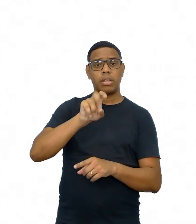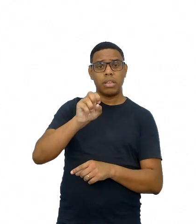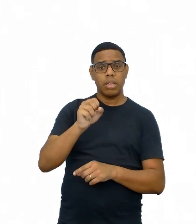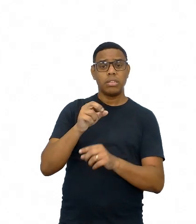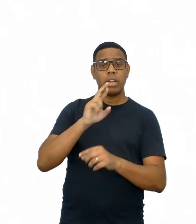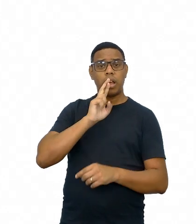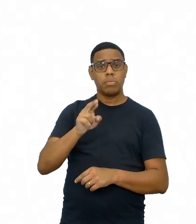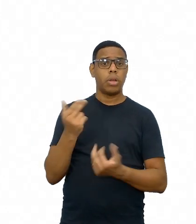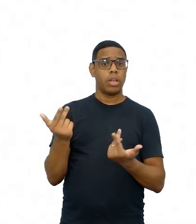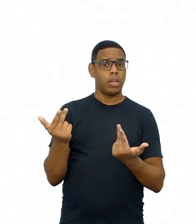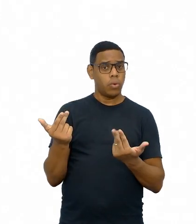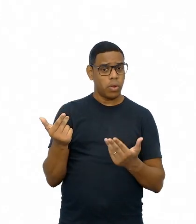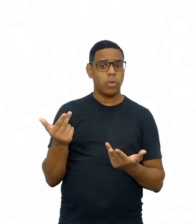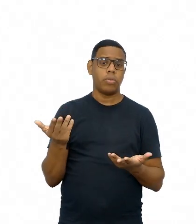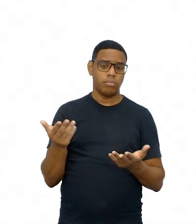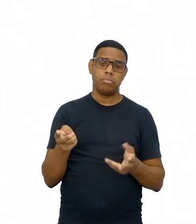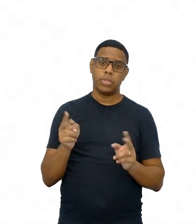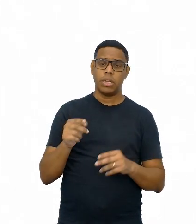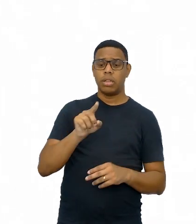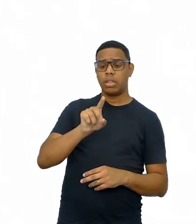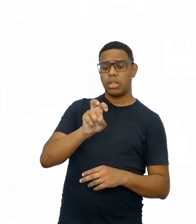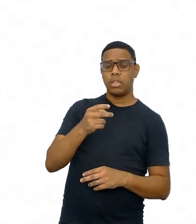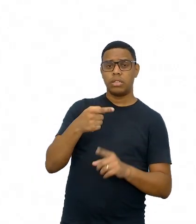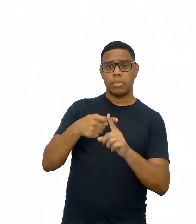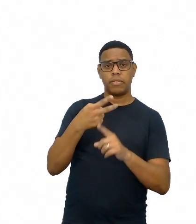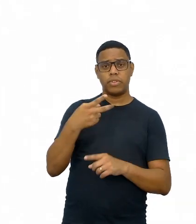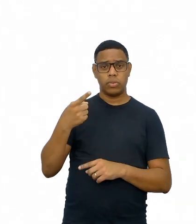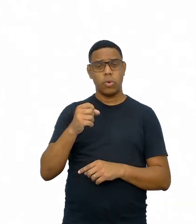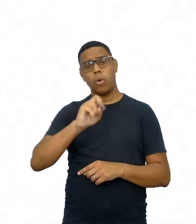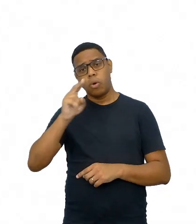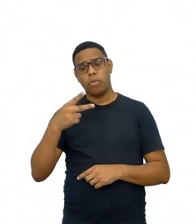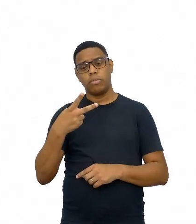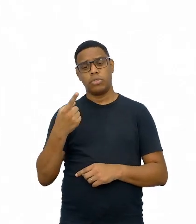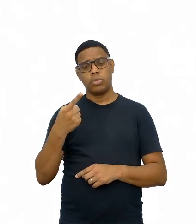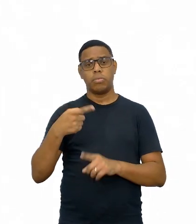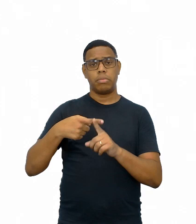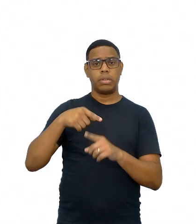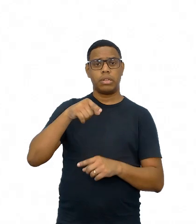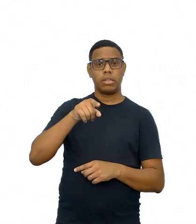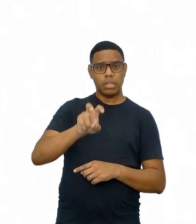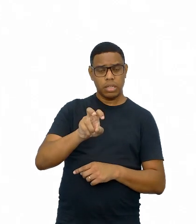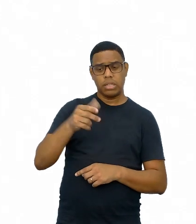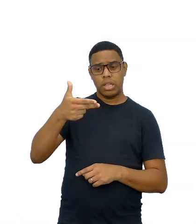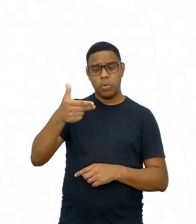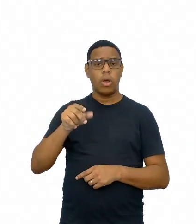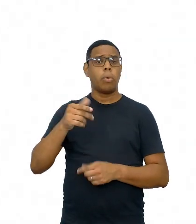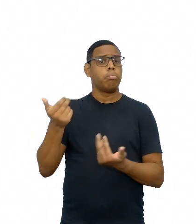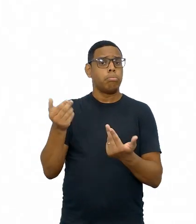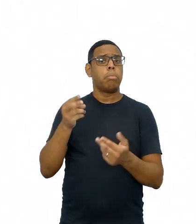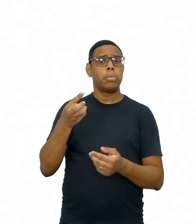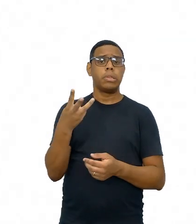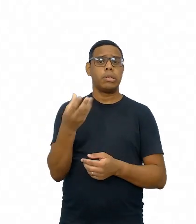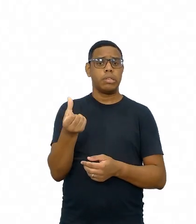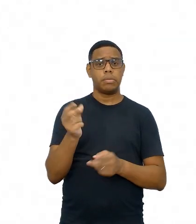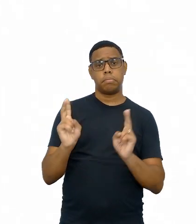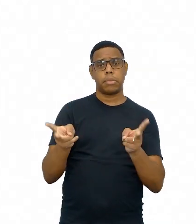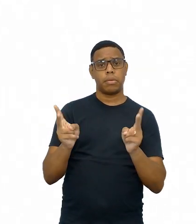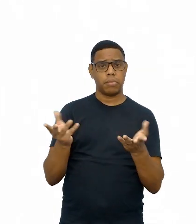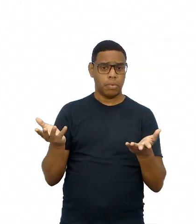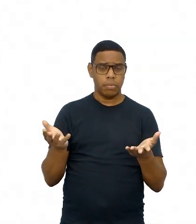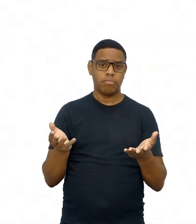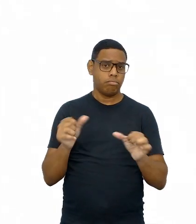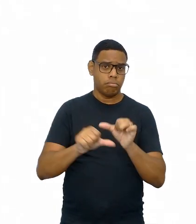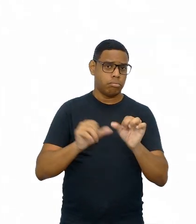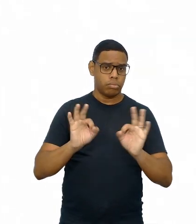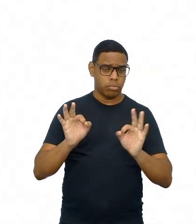Então, 15 mais 21 é a mesma coisa que 21 mais 15. Então, não altera o valor aqui. Então, isso